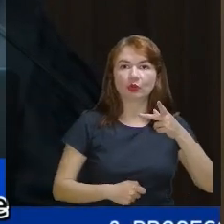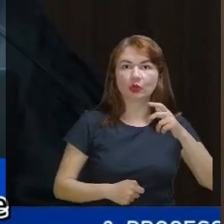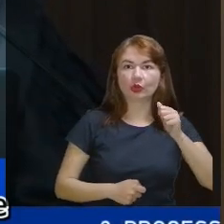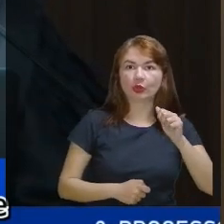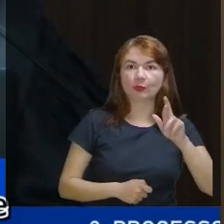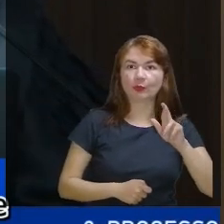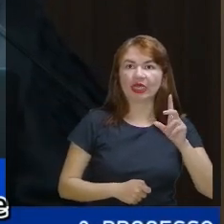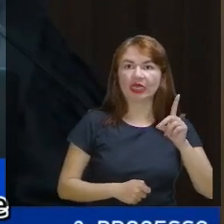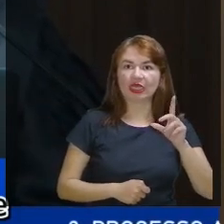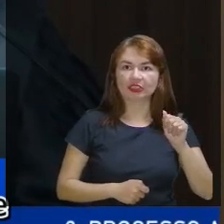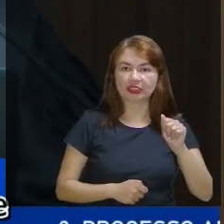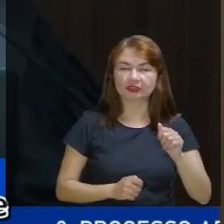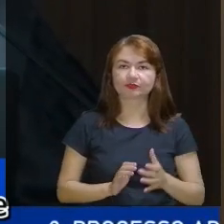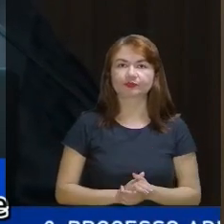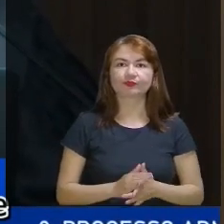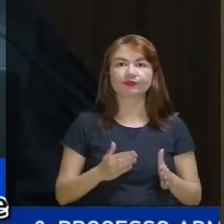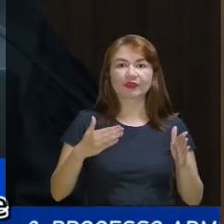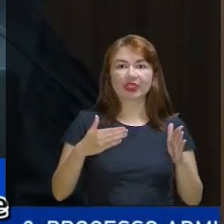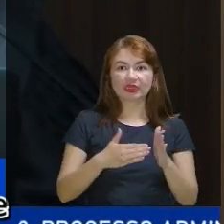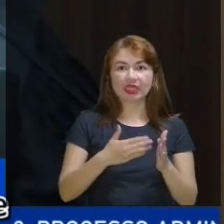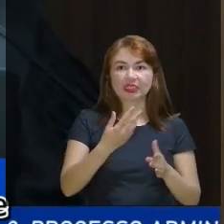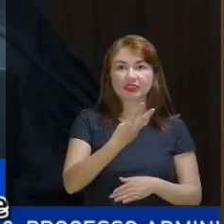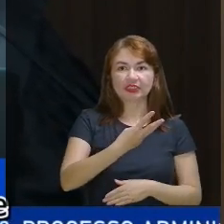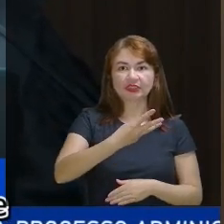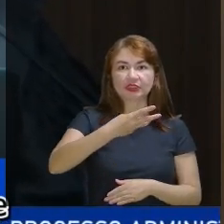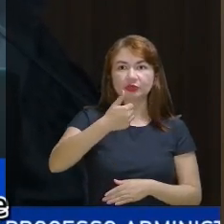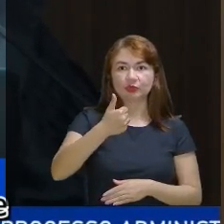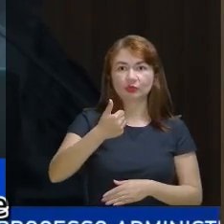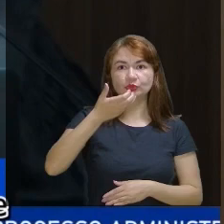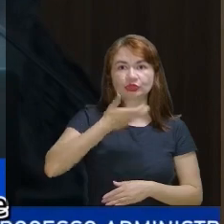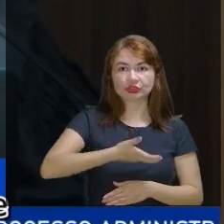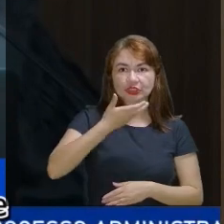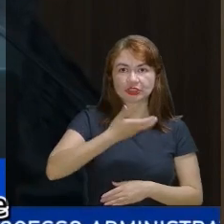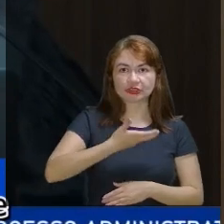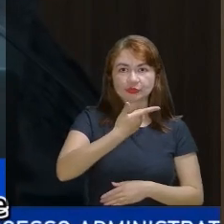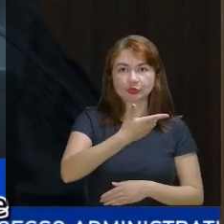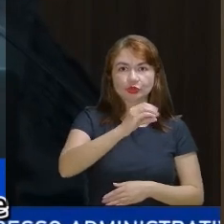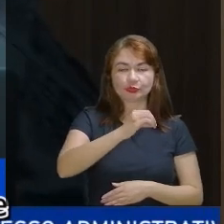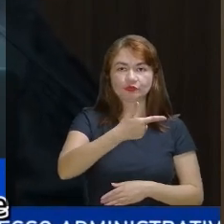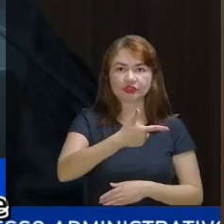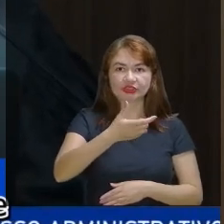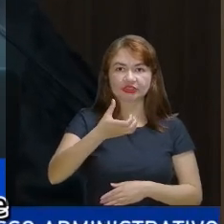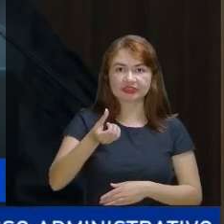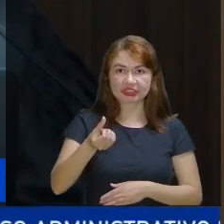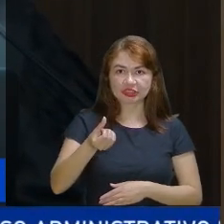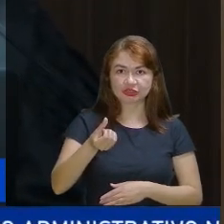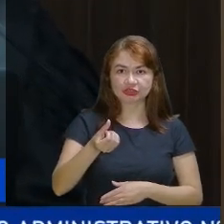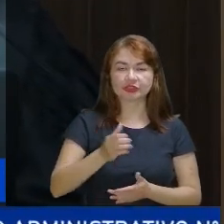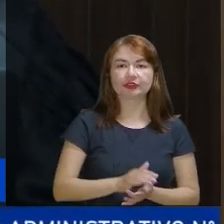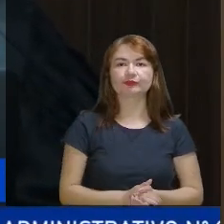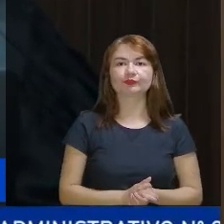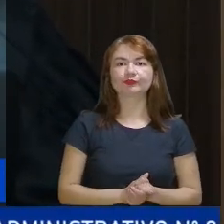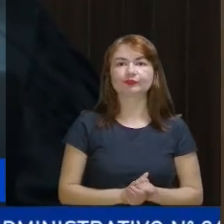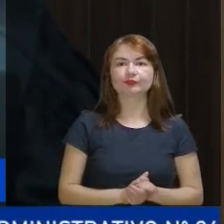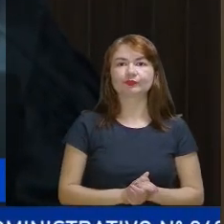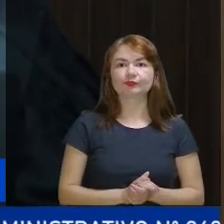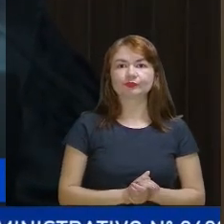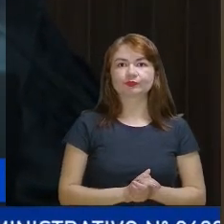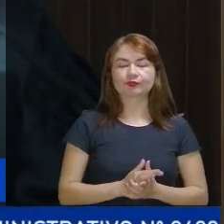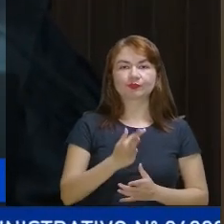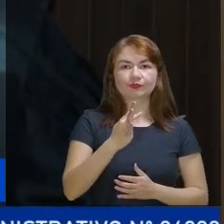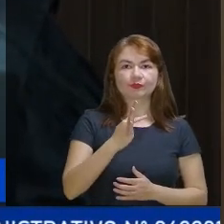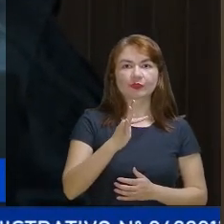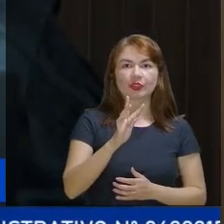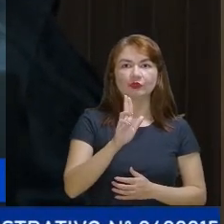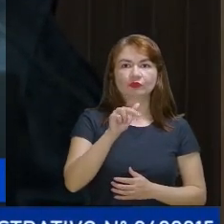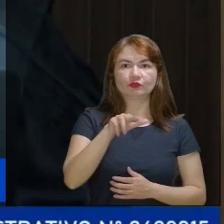gradativamente alcançados até 31 de dezembro de 2026, excluídas as funções de